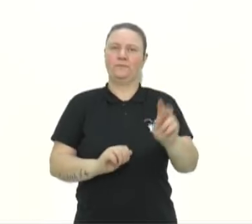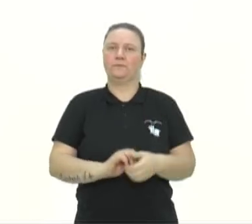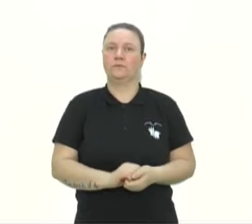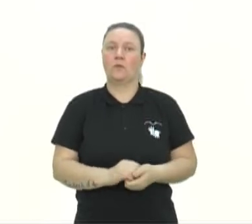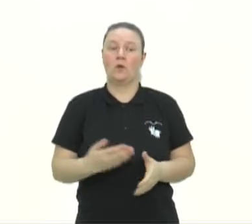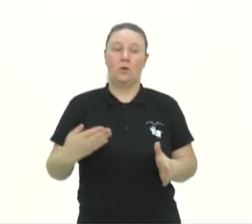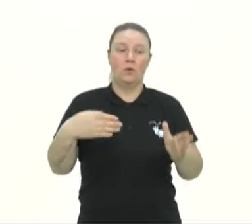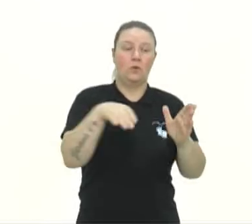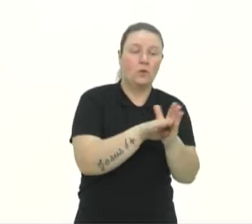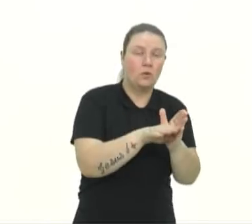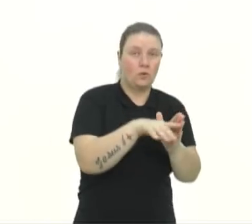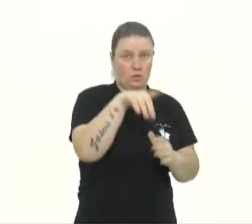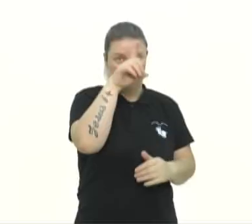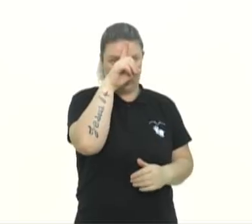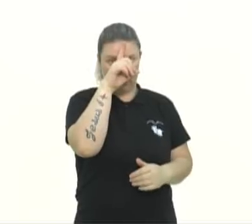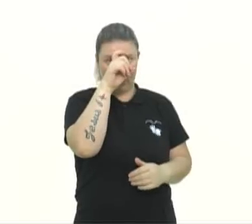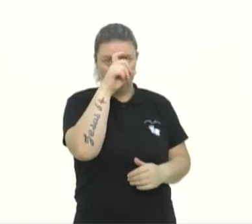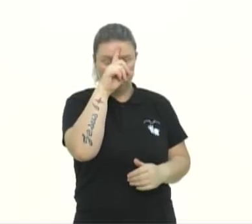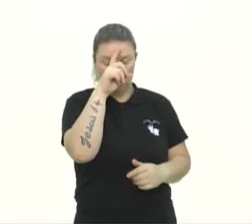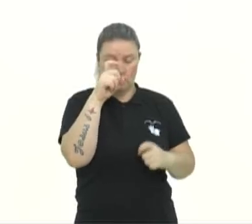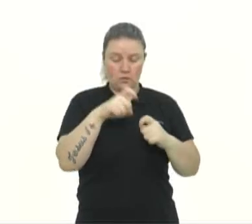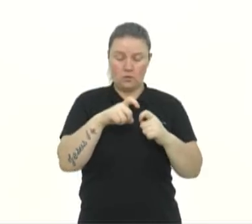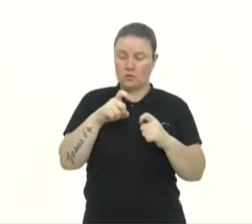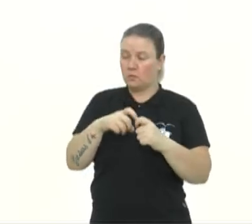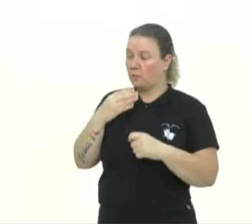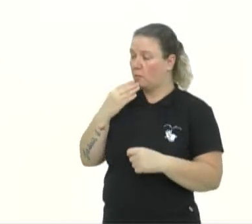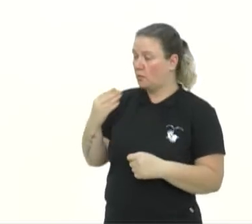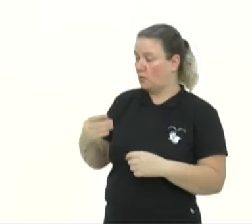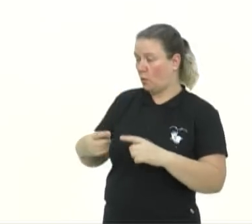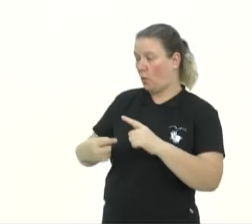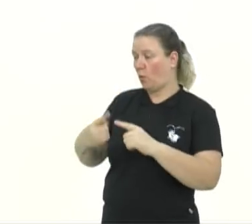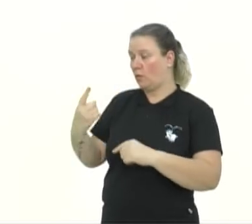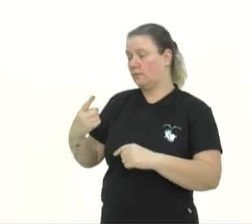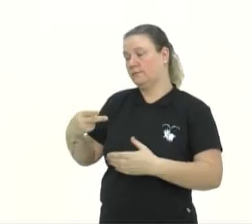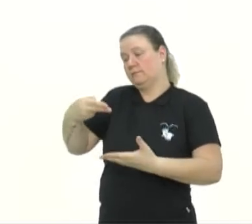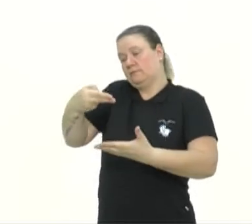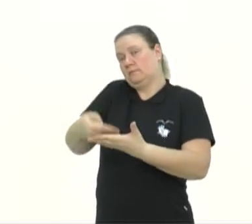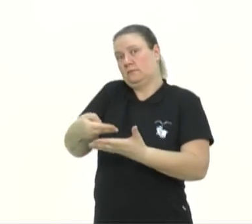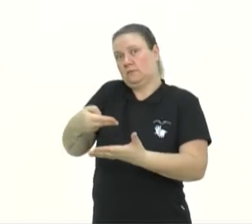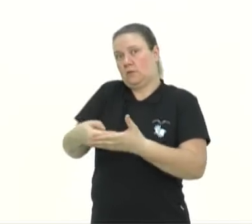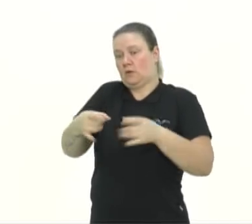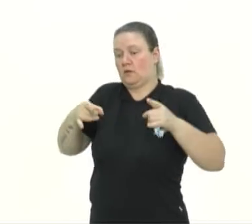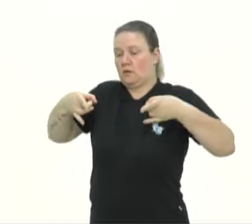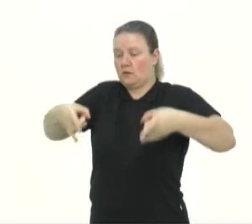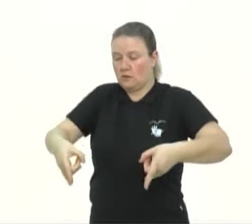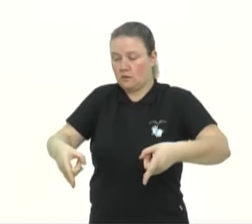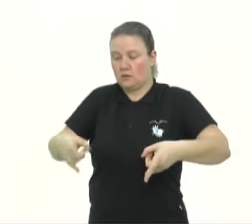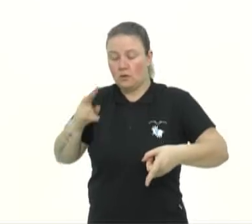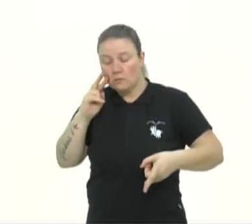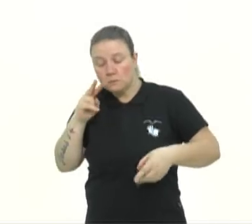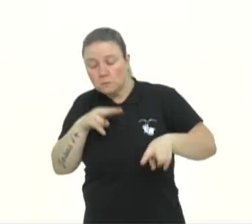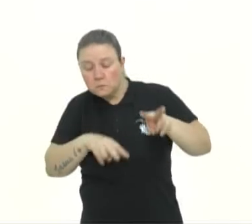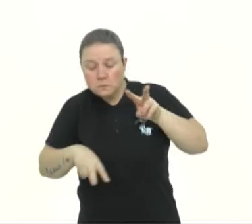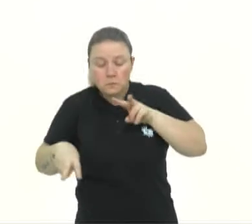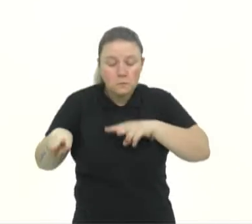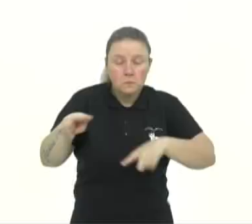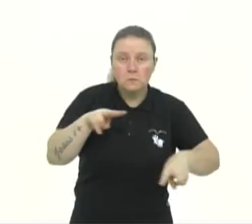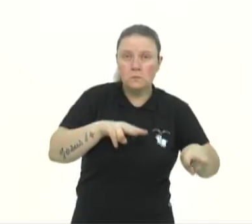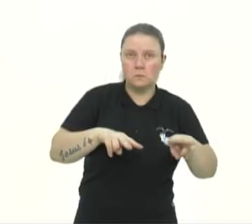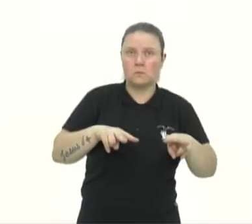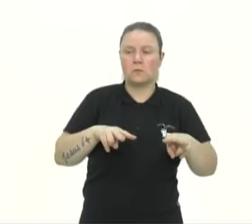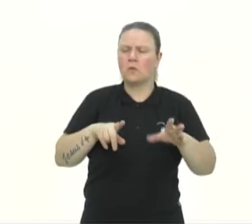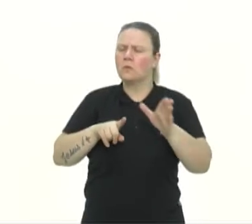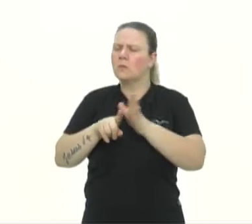Quando chegaram ao hospital, o médico pediu para o primeiro deitar na cama e começou a examinar. Fez